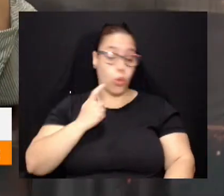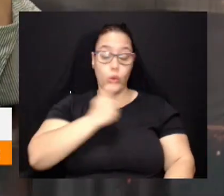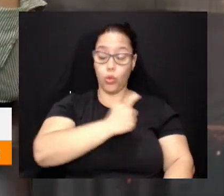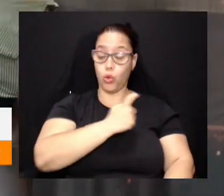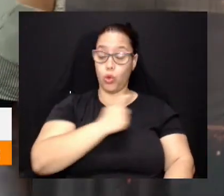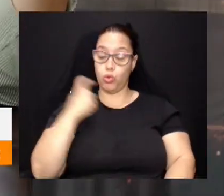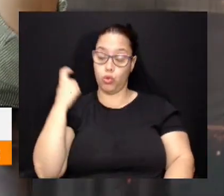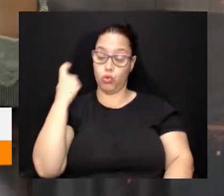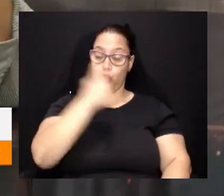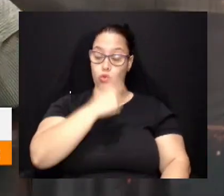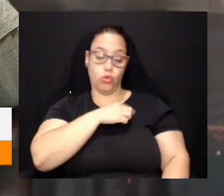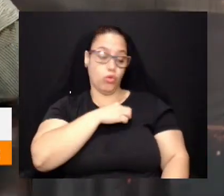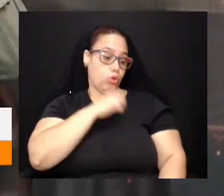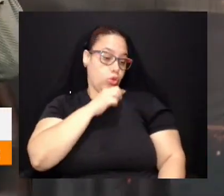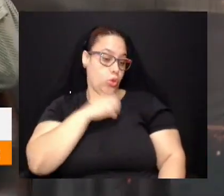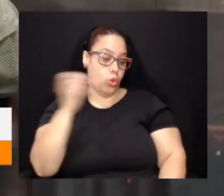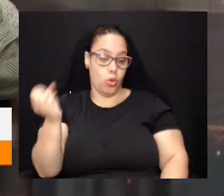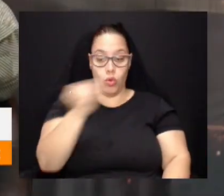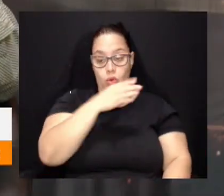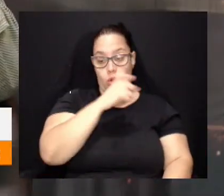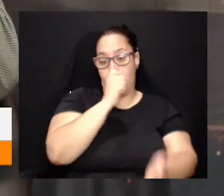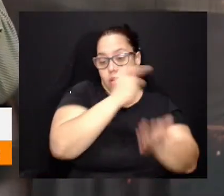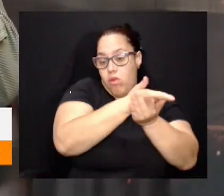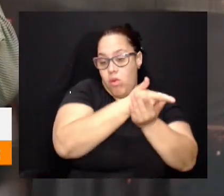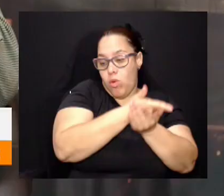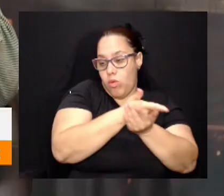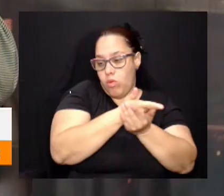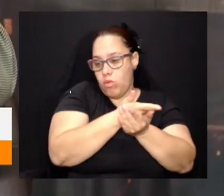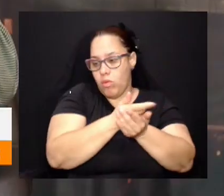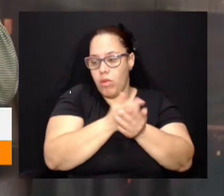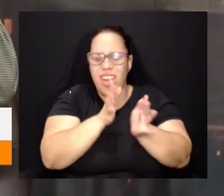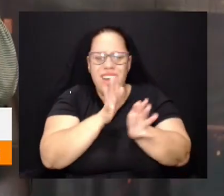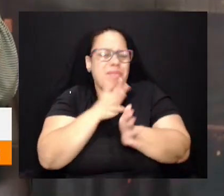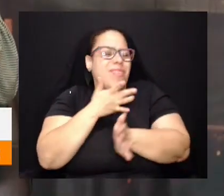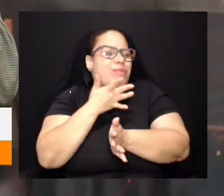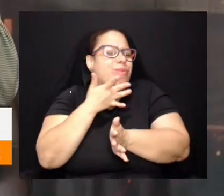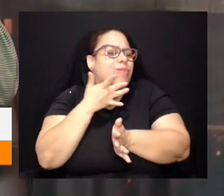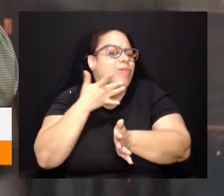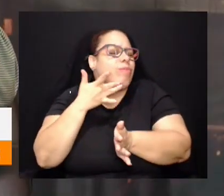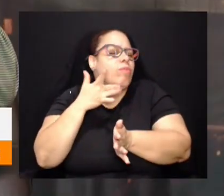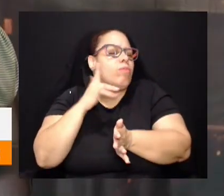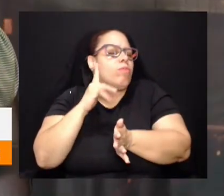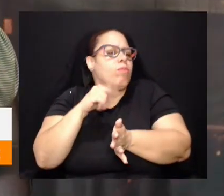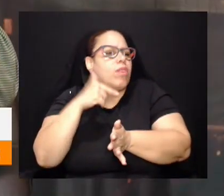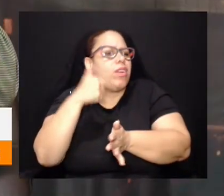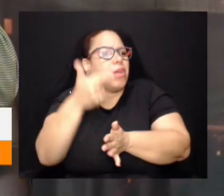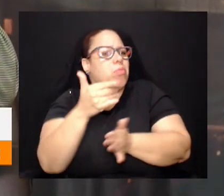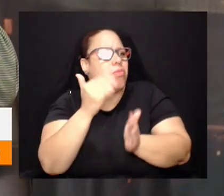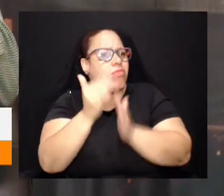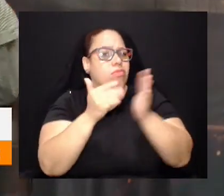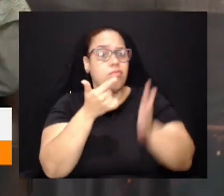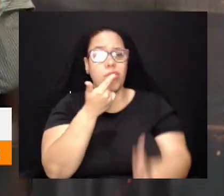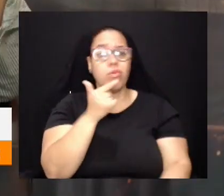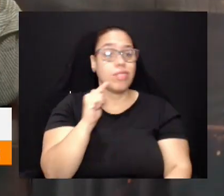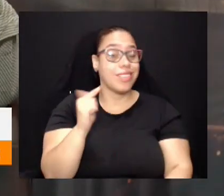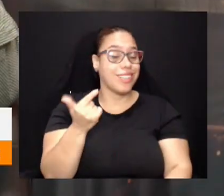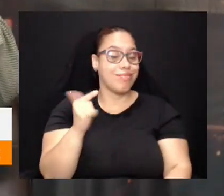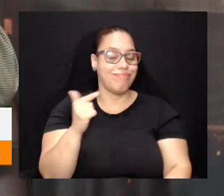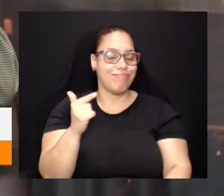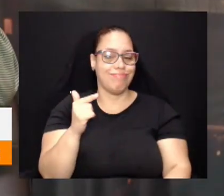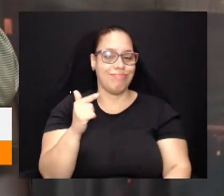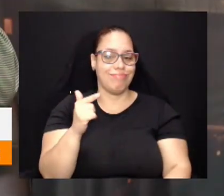roupa lugar, roupa nova, nova, né? né? Tudo delícia, né? Sim. Mas depois de um tempo já não tem isso. E aí, quando você